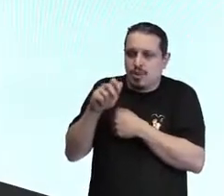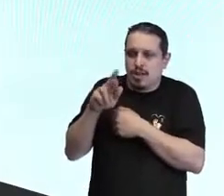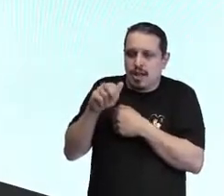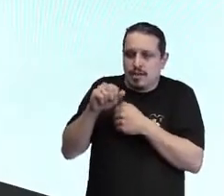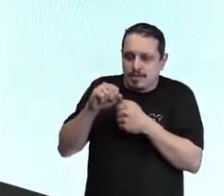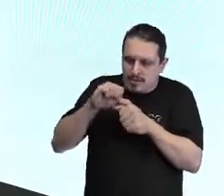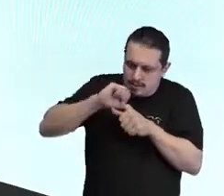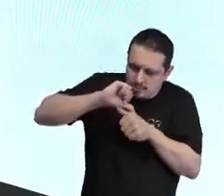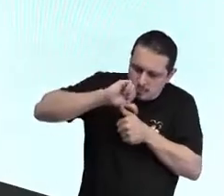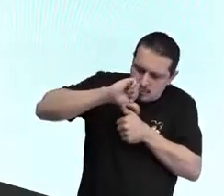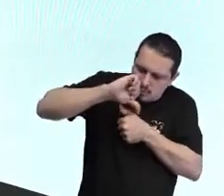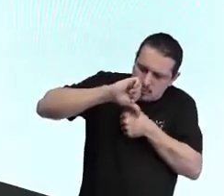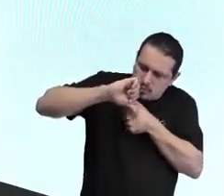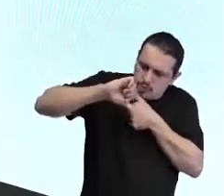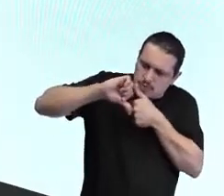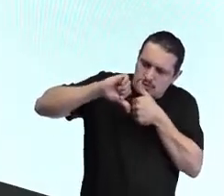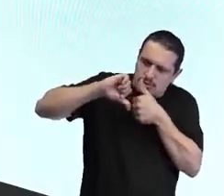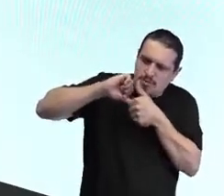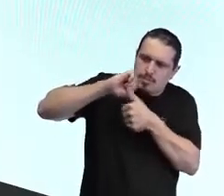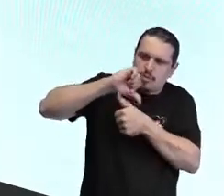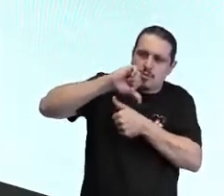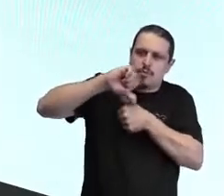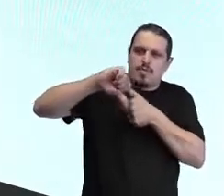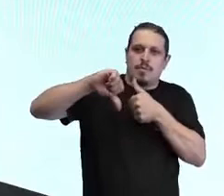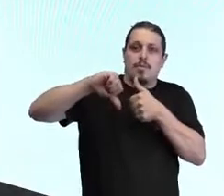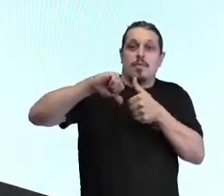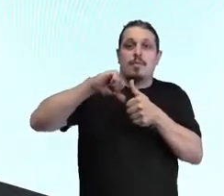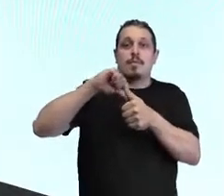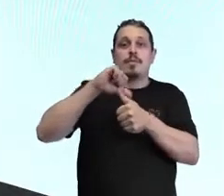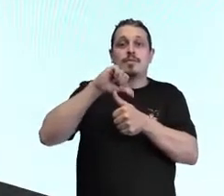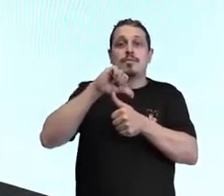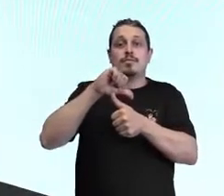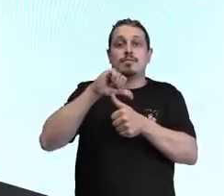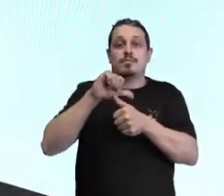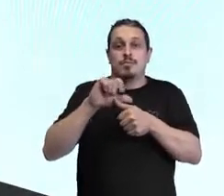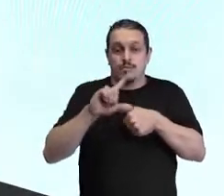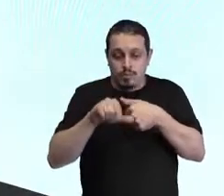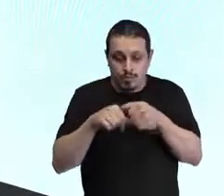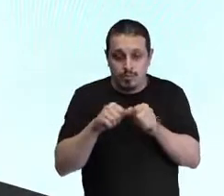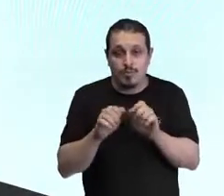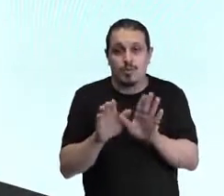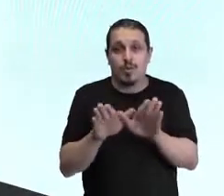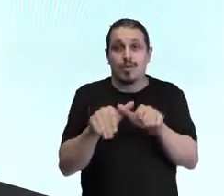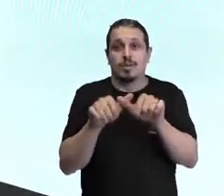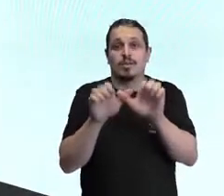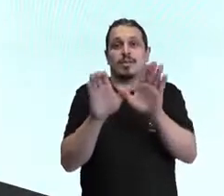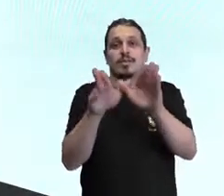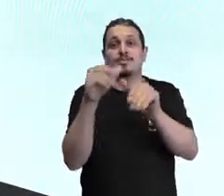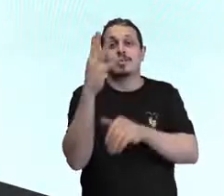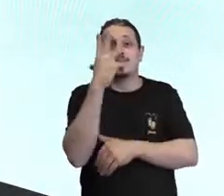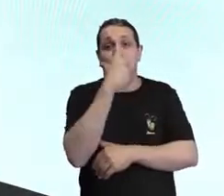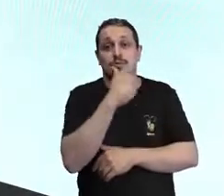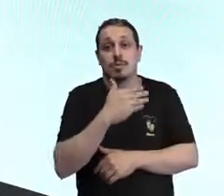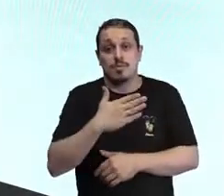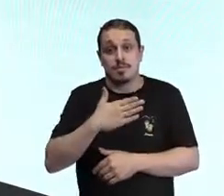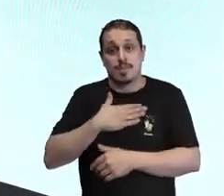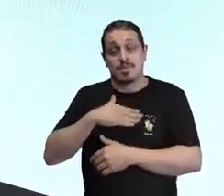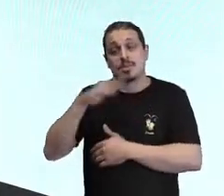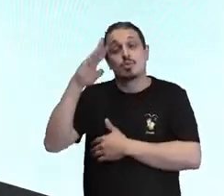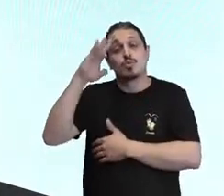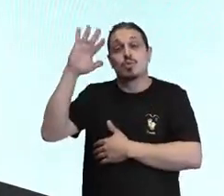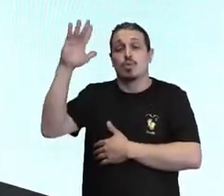transformação, uma metamorfose, mas ele ia sair dali uma linda borboleta. Isso era a minha cabeça da época. Então, eu acho que eu